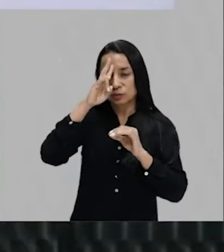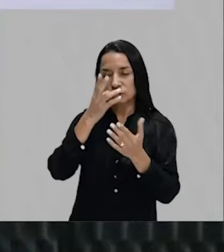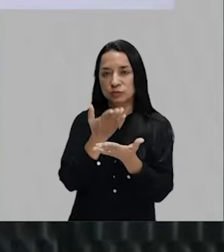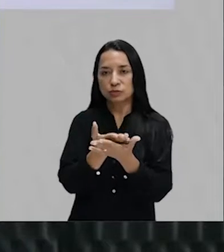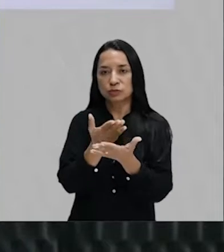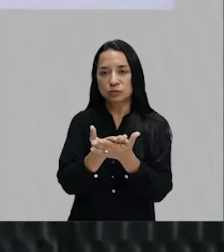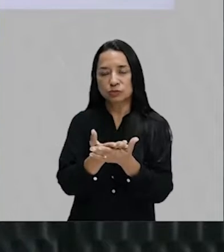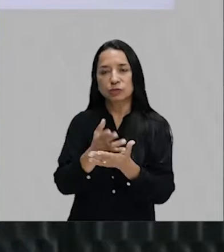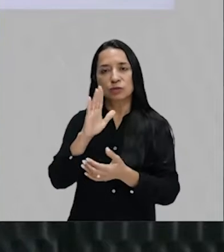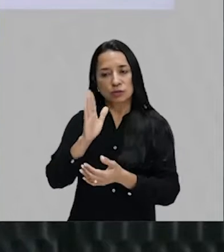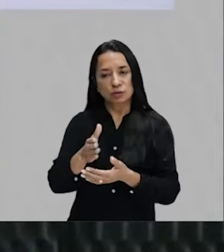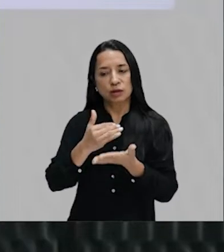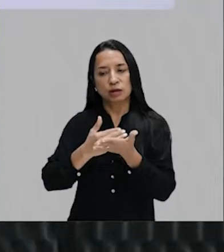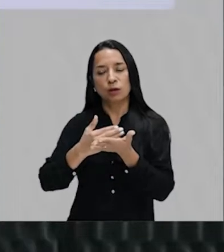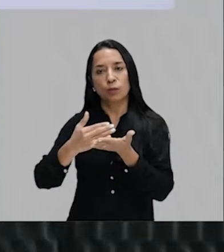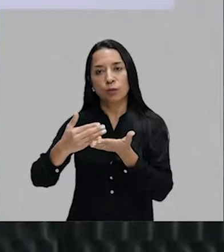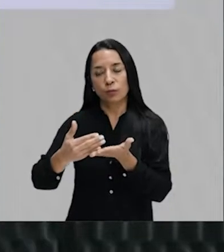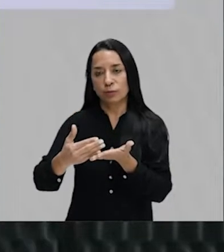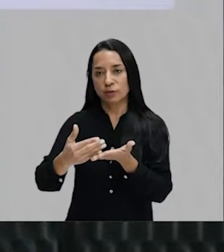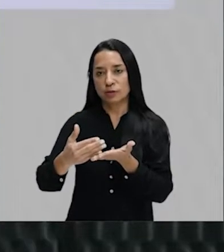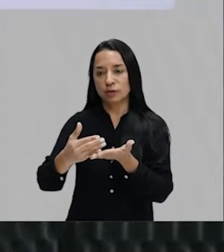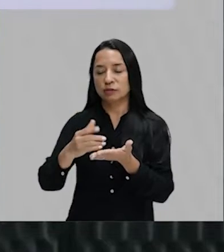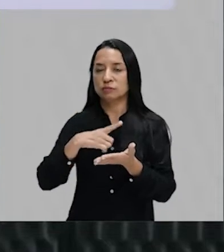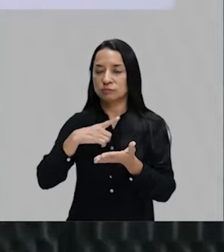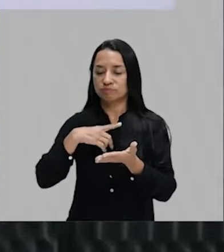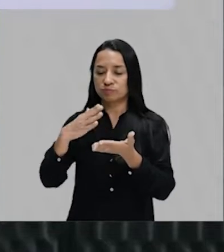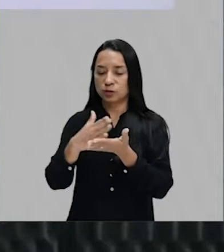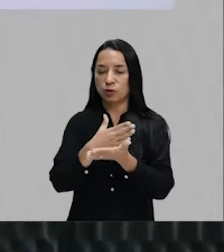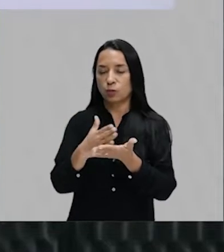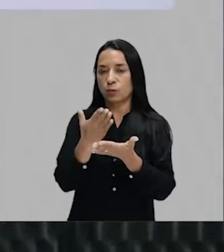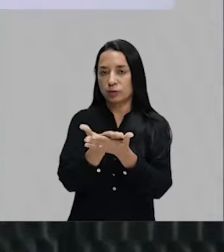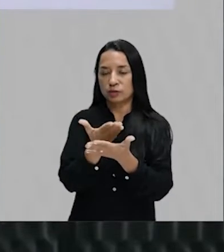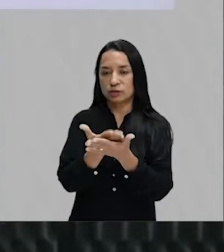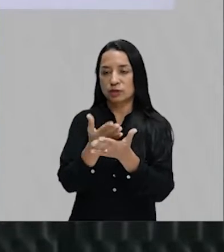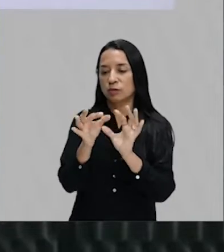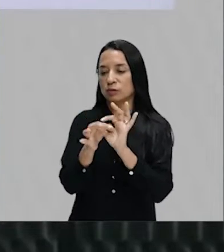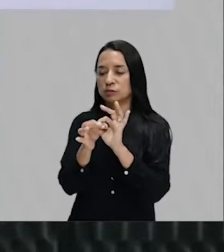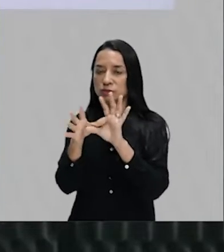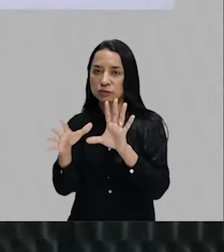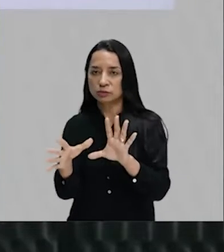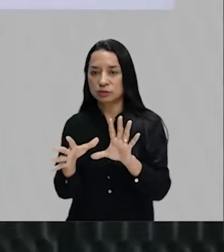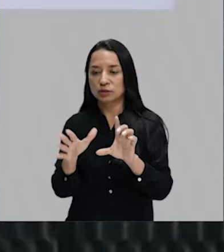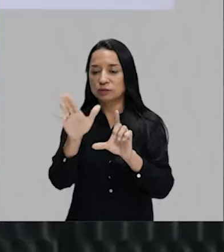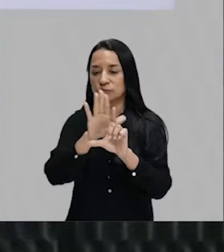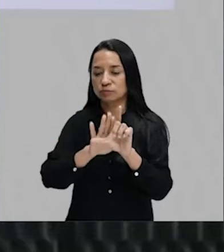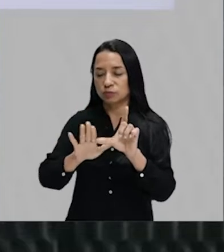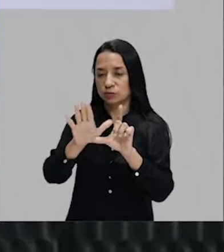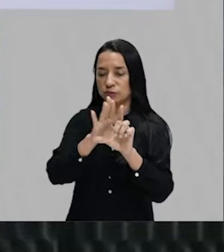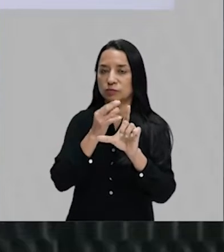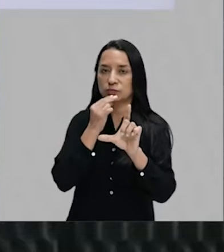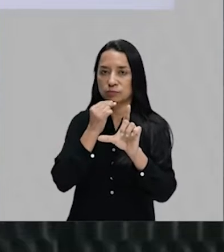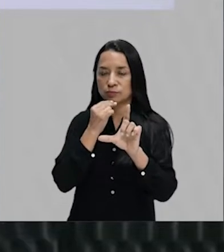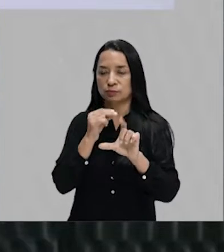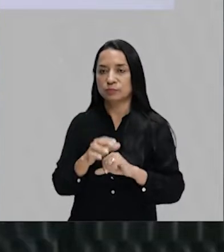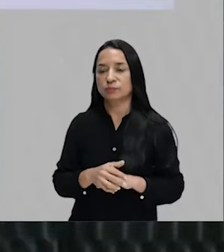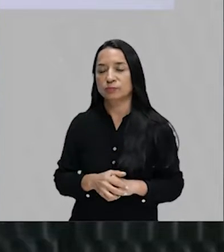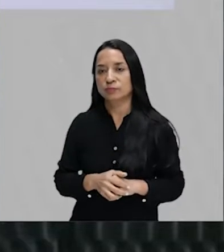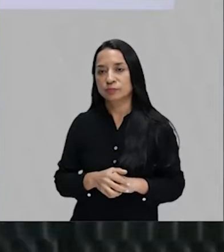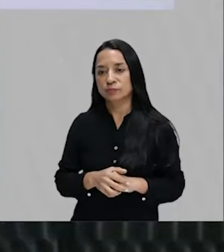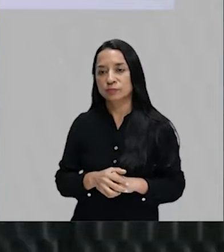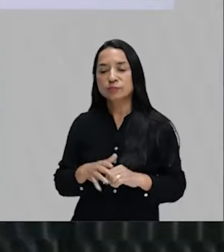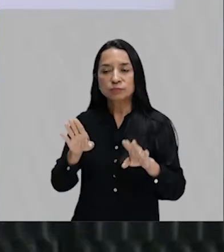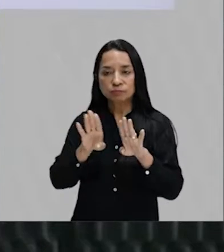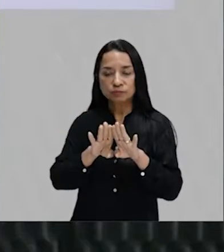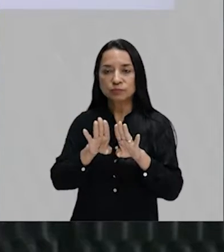estudo na verdade ele já foi iniciado né Nós temos algumas aulas aí já disponíveis para você na nossa plataforma Gonçalves Dias